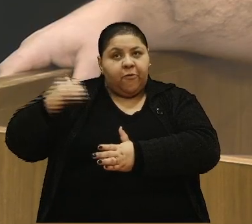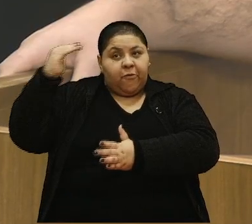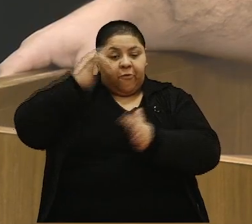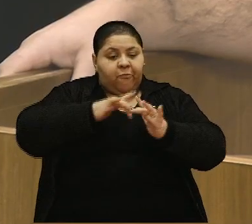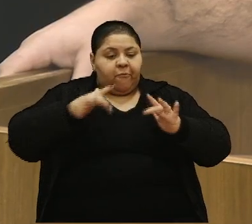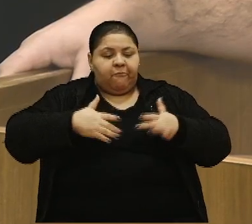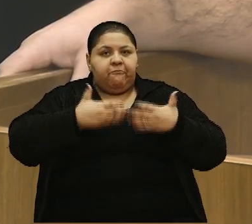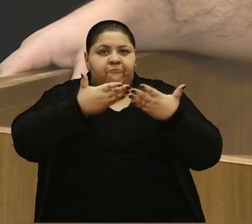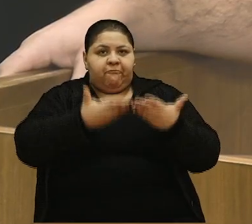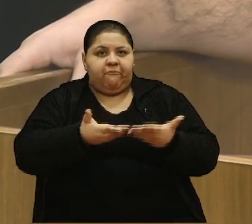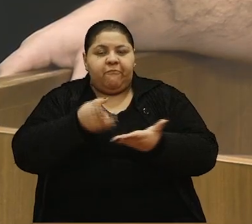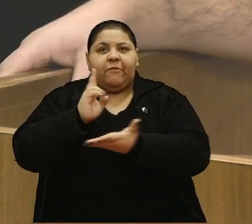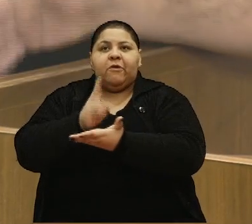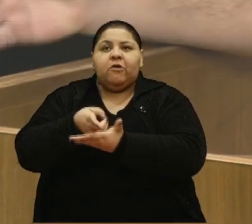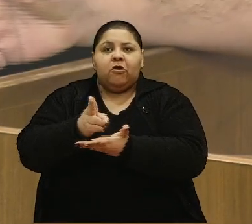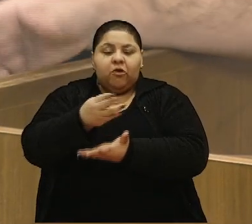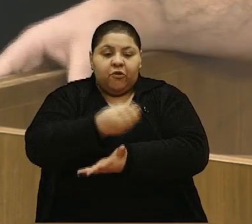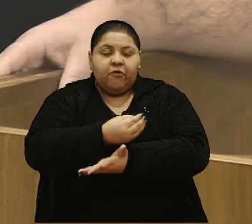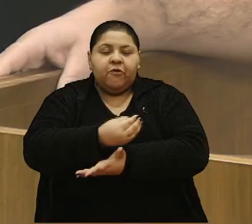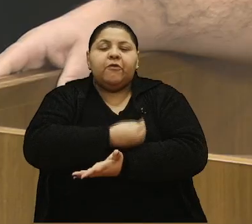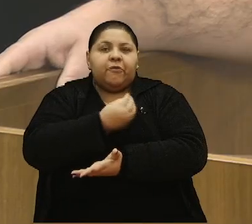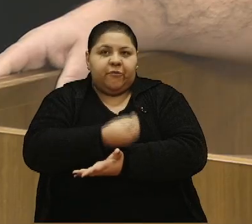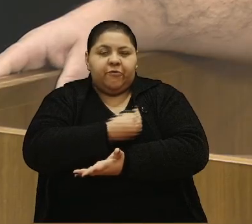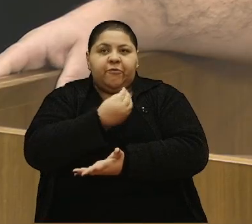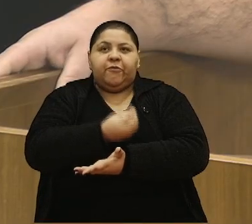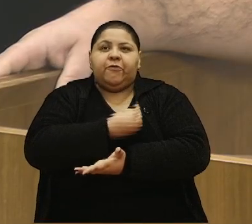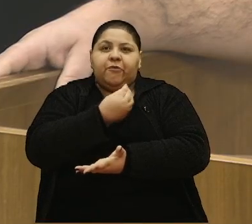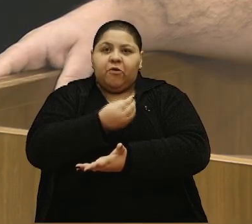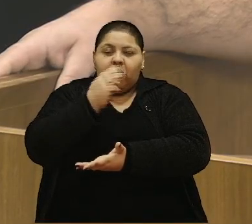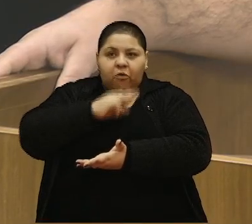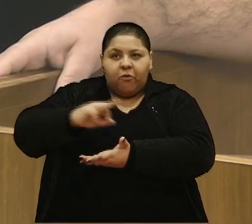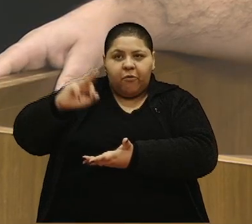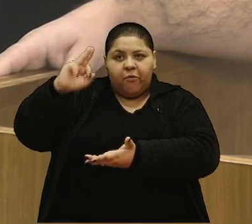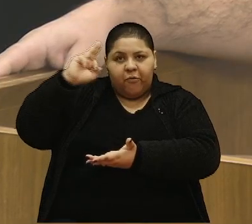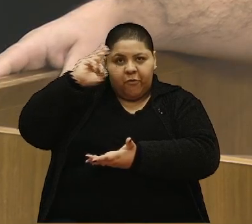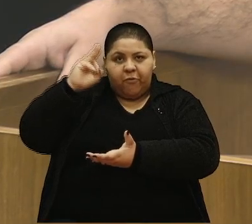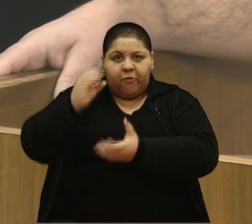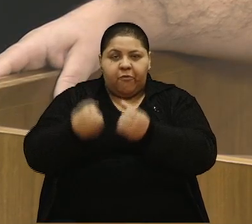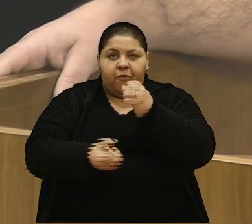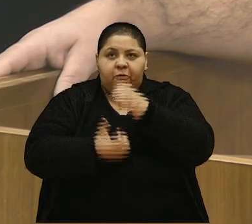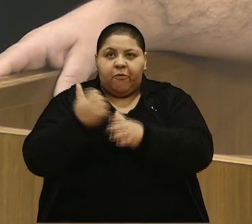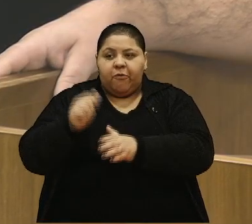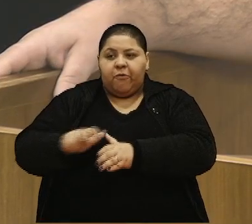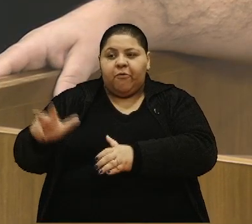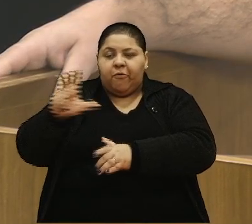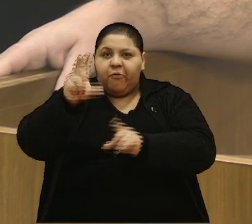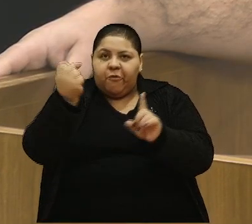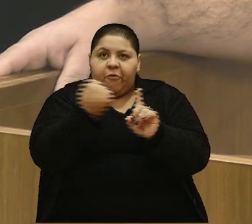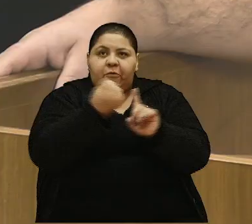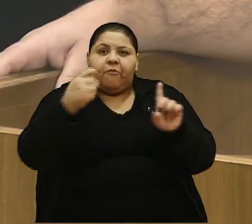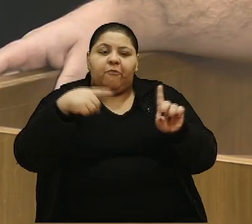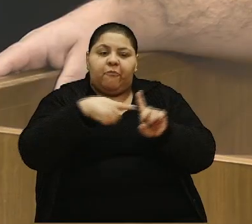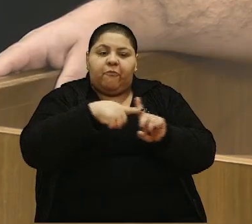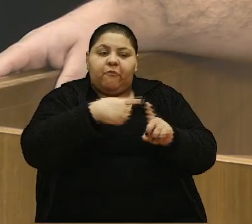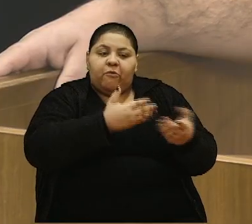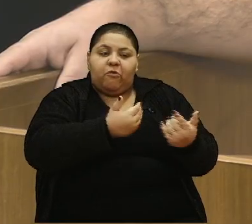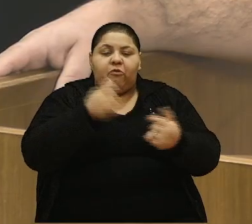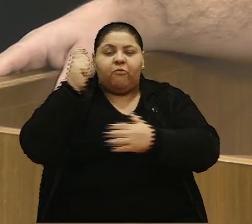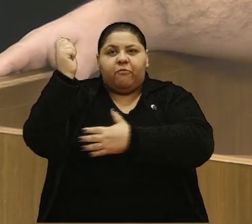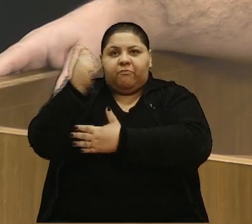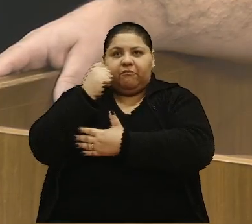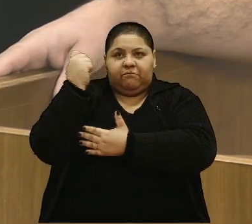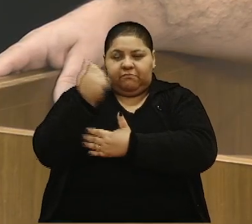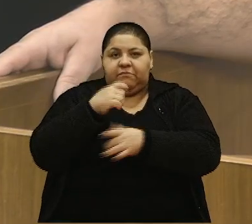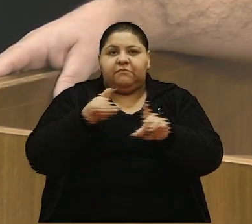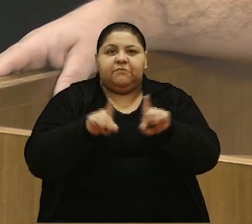voluntários. Mantém viva a chama do escotismo, formando valores impactando positivamente a juventude gaúcha